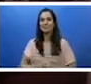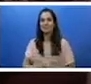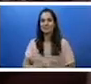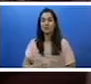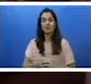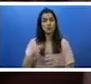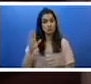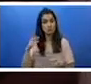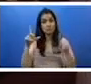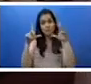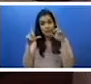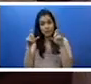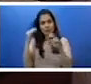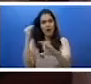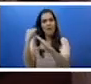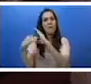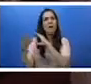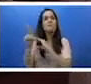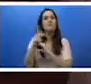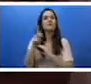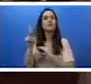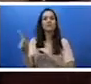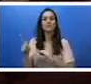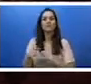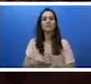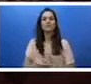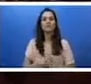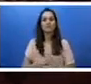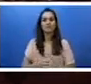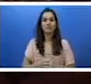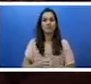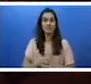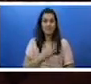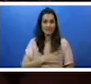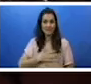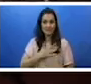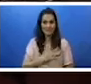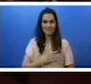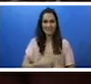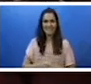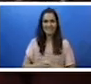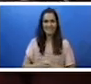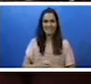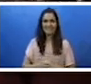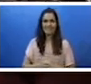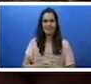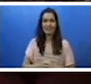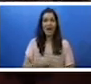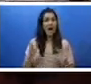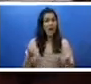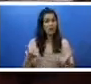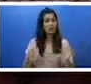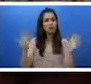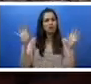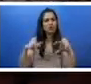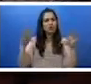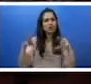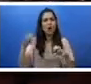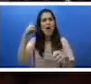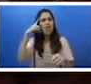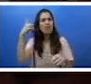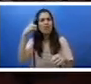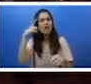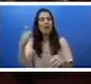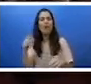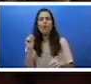tira a foto e manda para a professora. Eu quero ver, hein? Gostaram? Agora, chuvas de ideia. O que nós